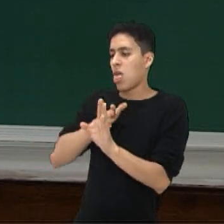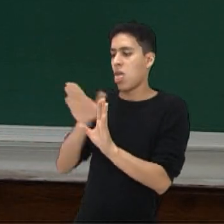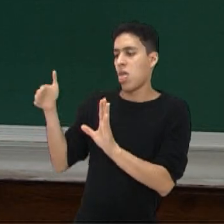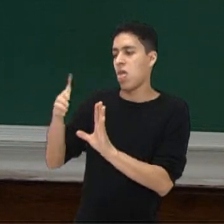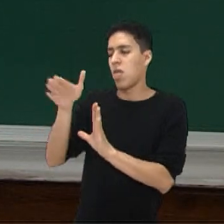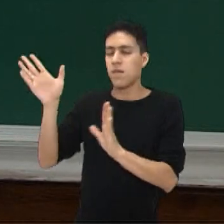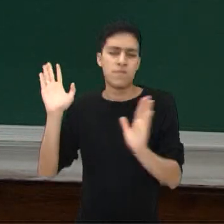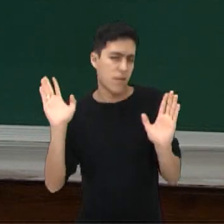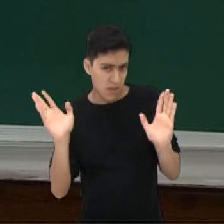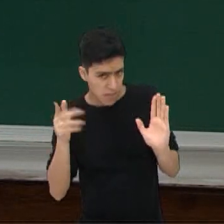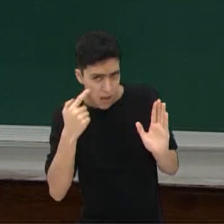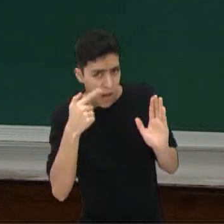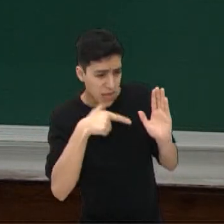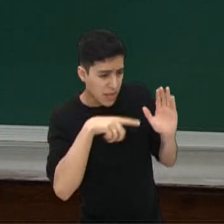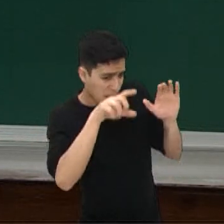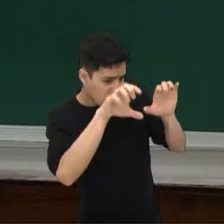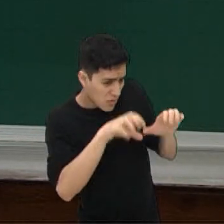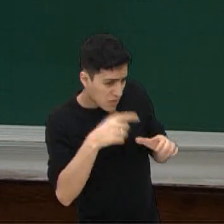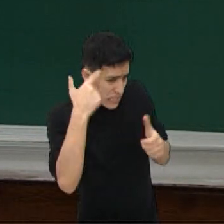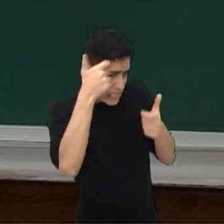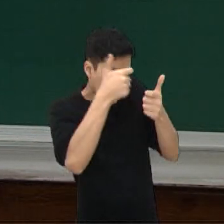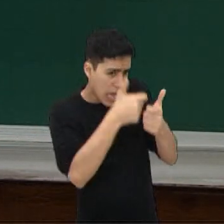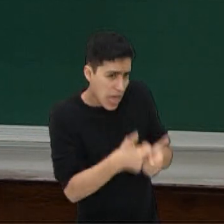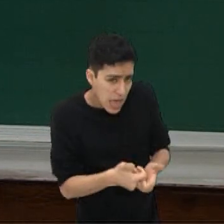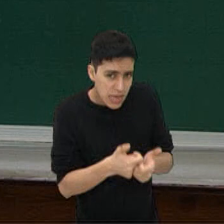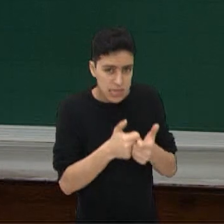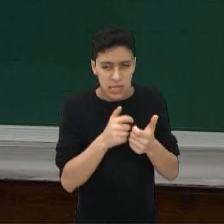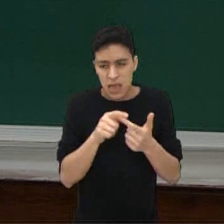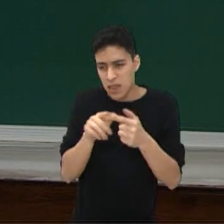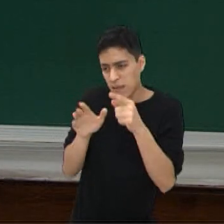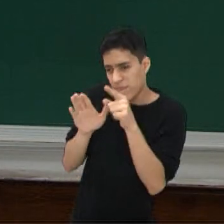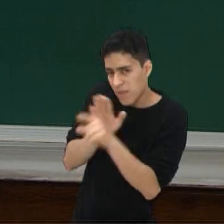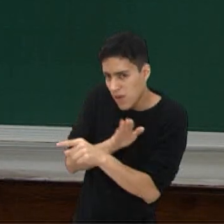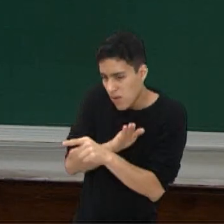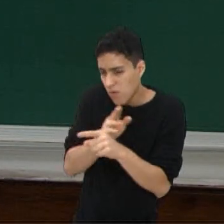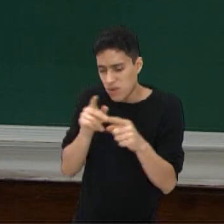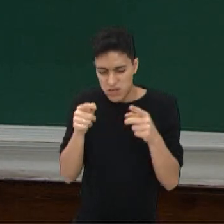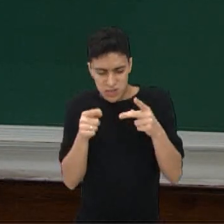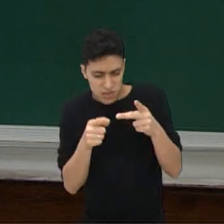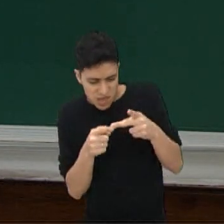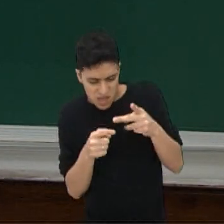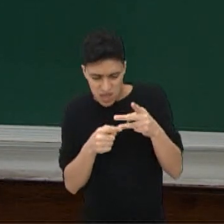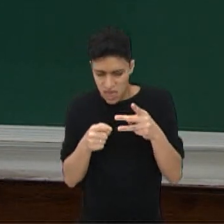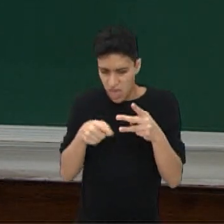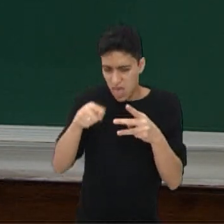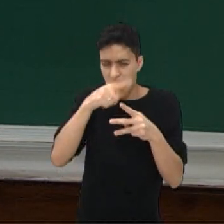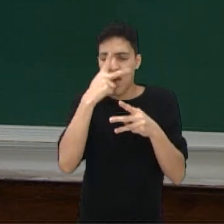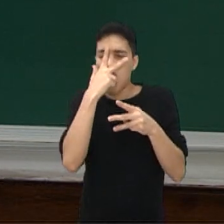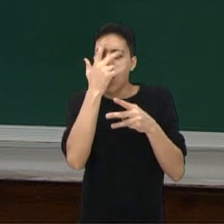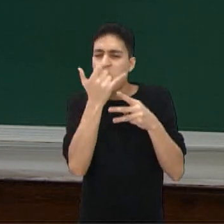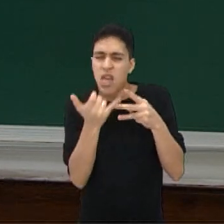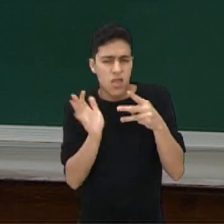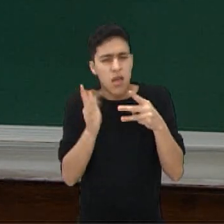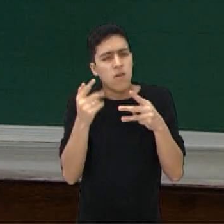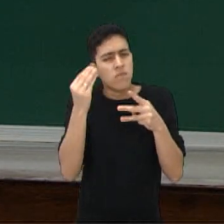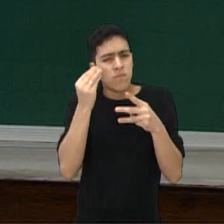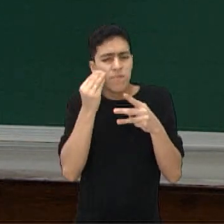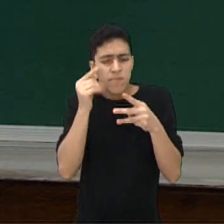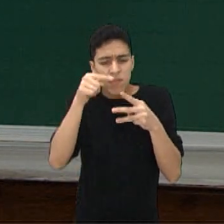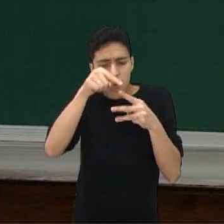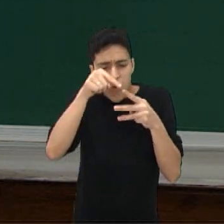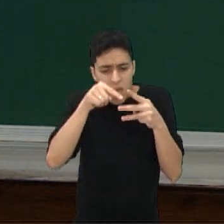estrutura e tal, é lógico, de repente essa pergunta não está querendo dizer a mesma coisa que essa, né? Pensa aí com bastante cuidado,